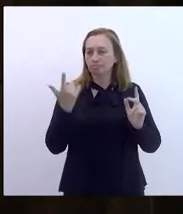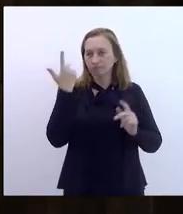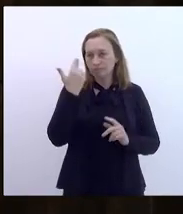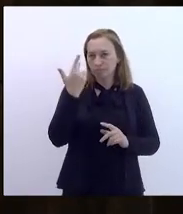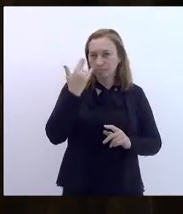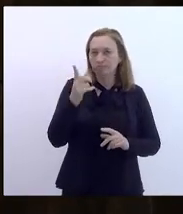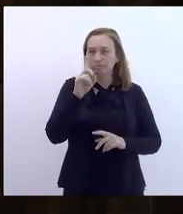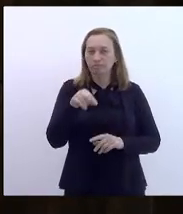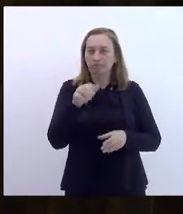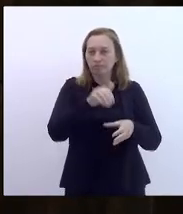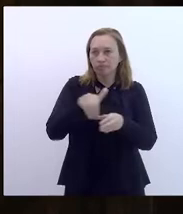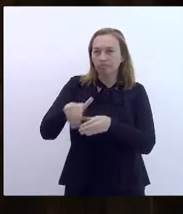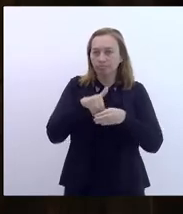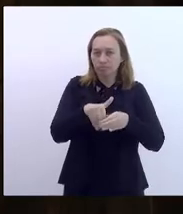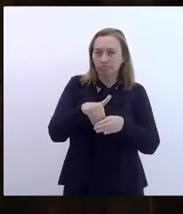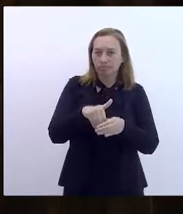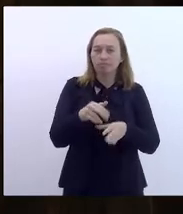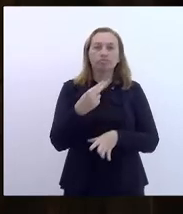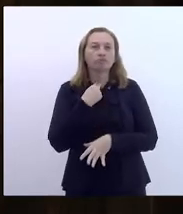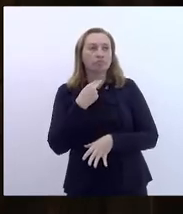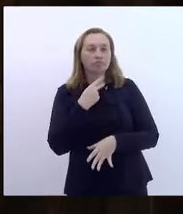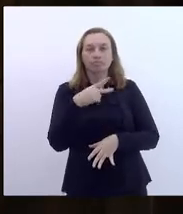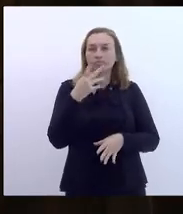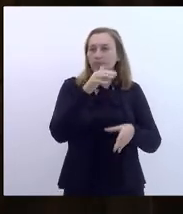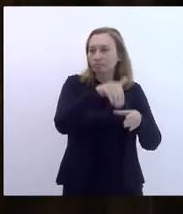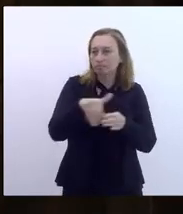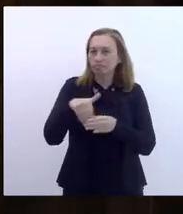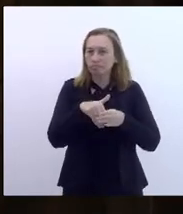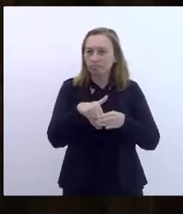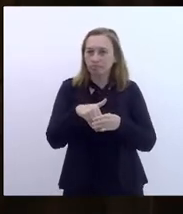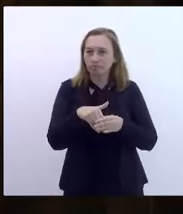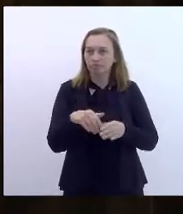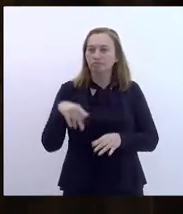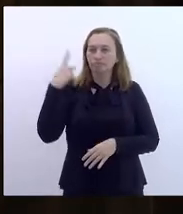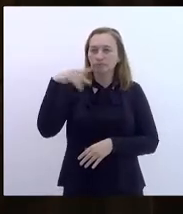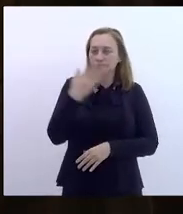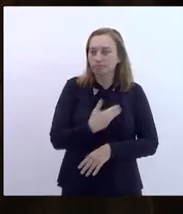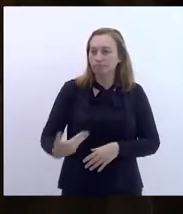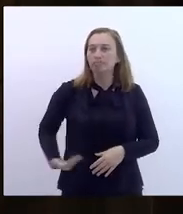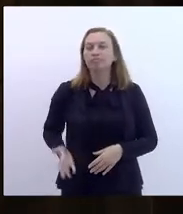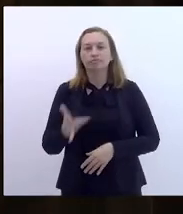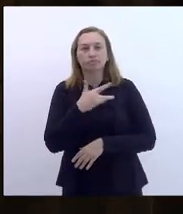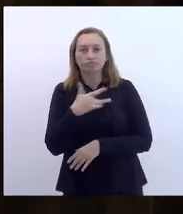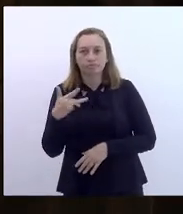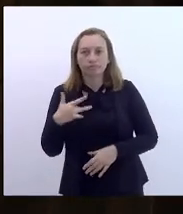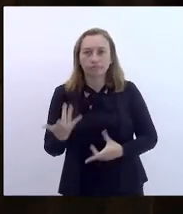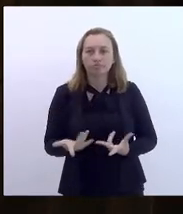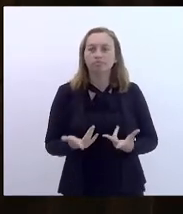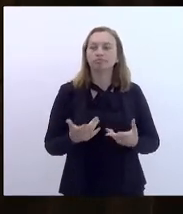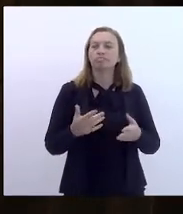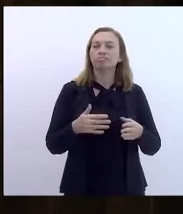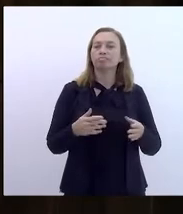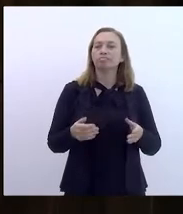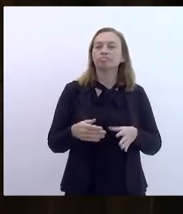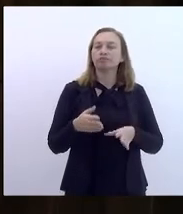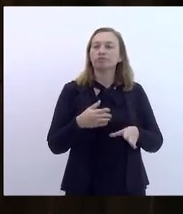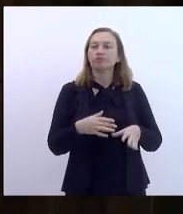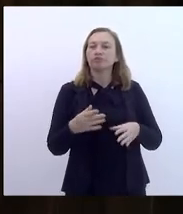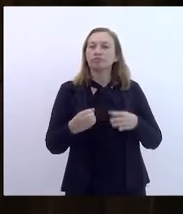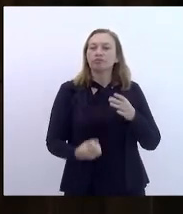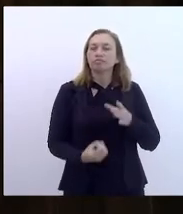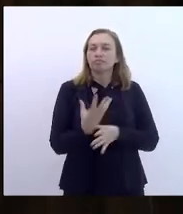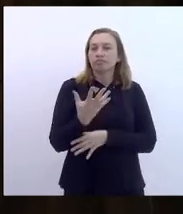se torna Tabu né não podemos falar de eleições e acessar as políticas públicas saudáveis acessar e construir políticas públicas